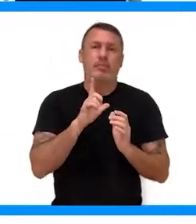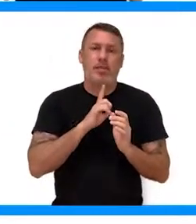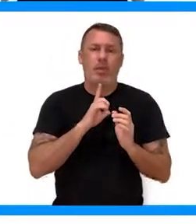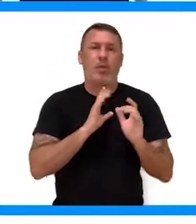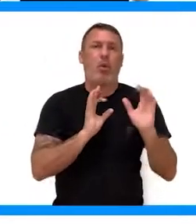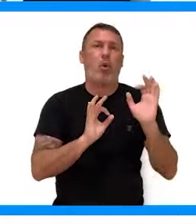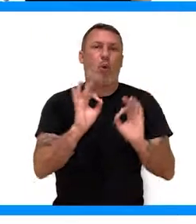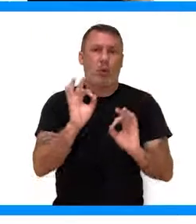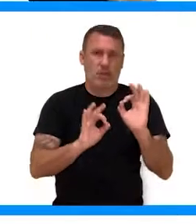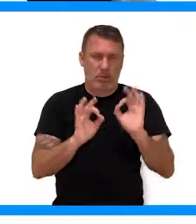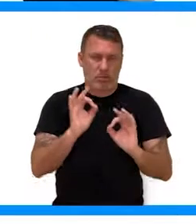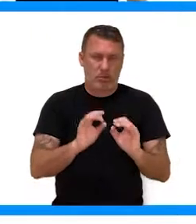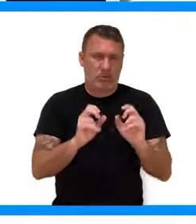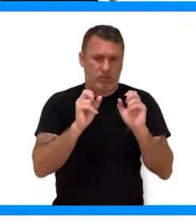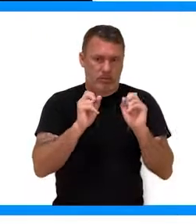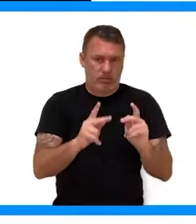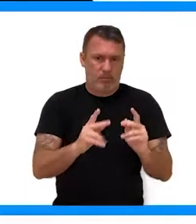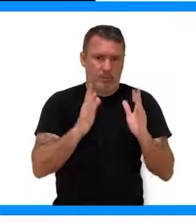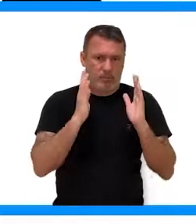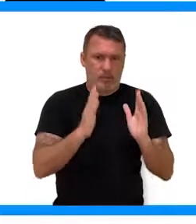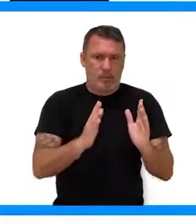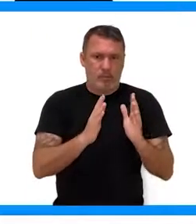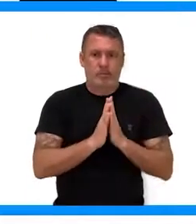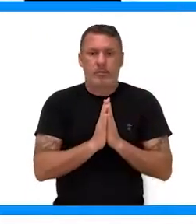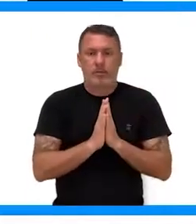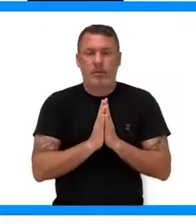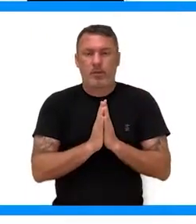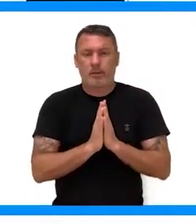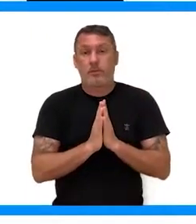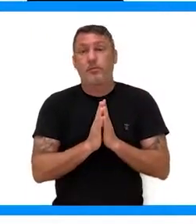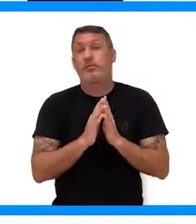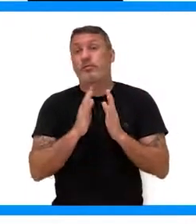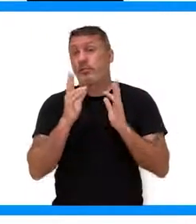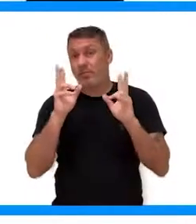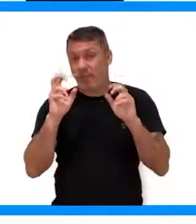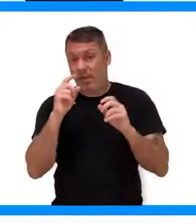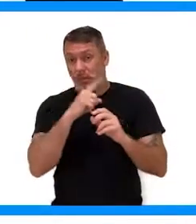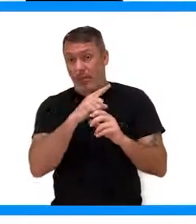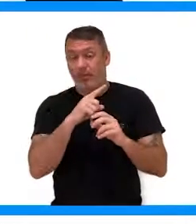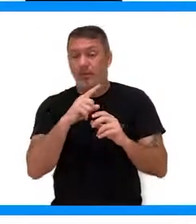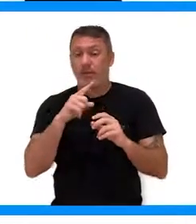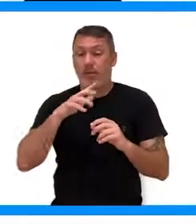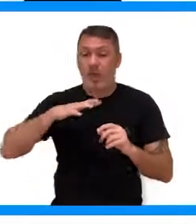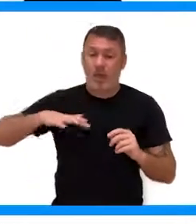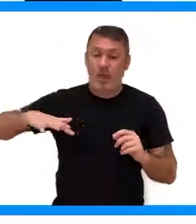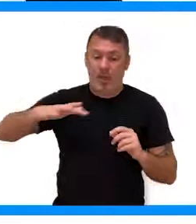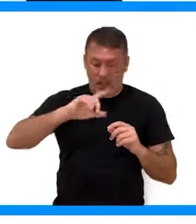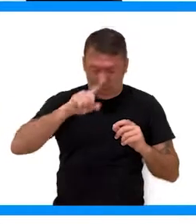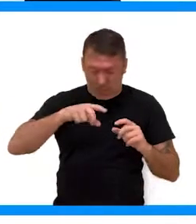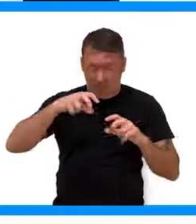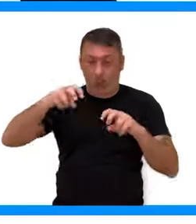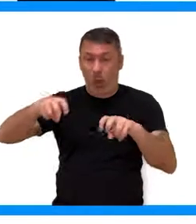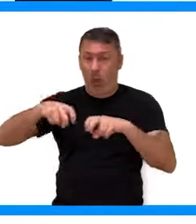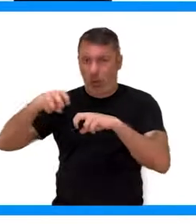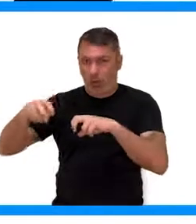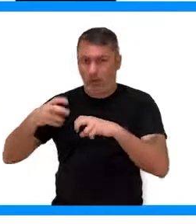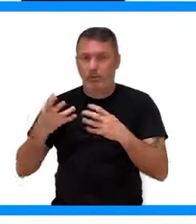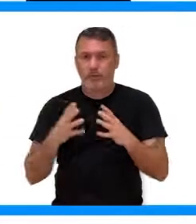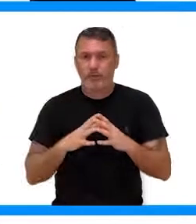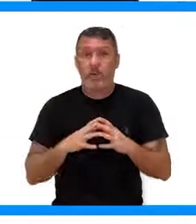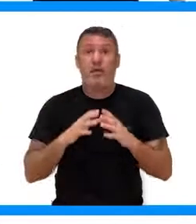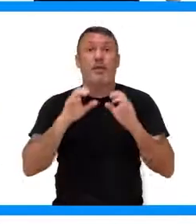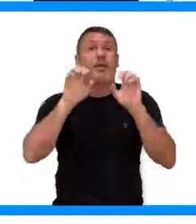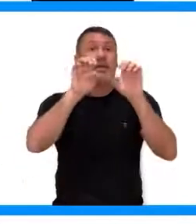organizado, correto? Então, o termo adjetivo fundiária tem relação justamente às propriedades rurais. Então,